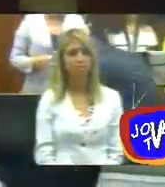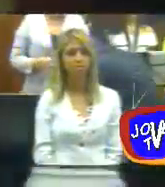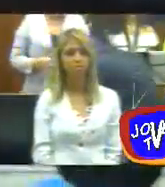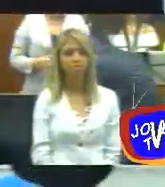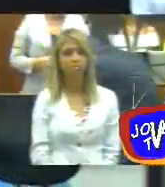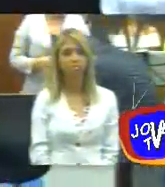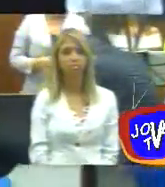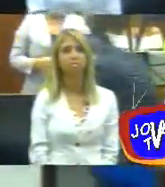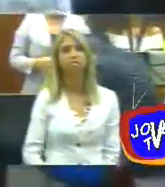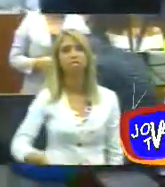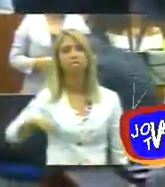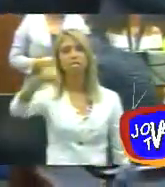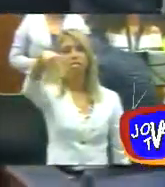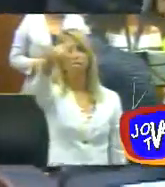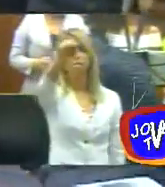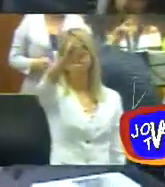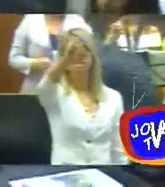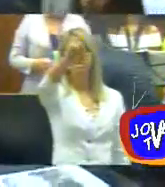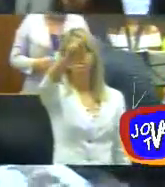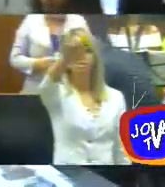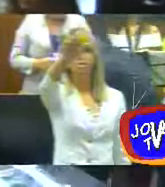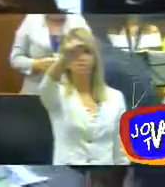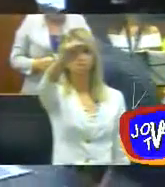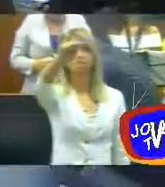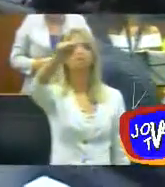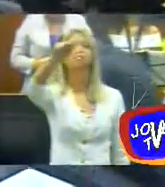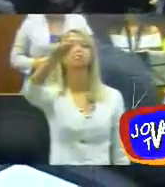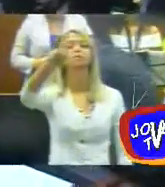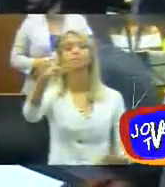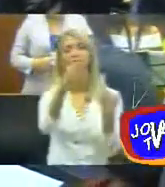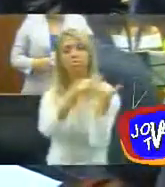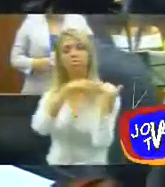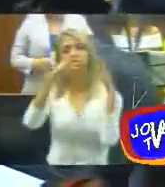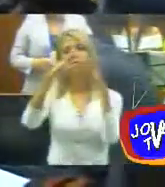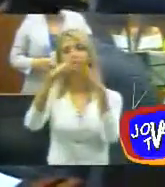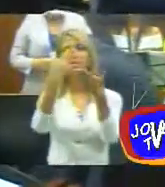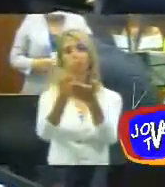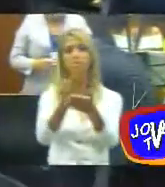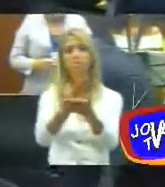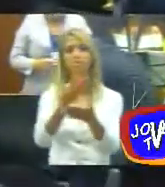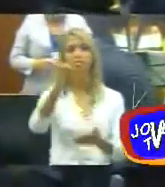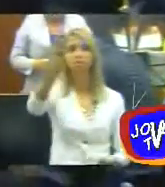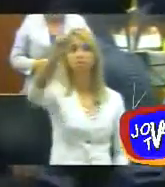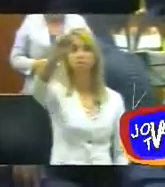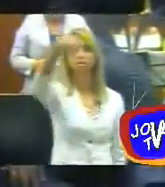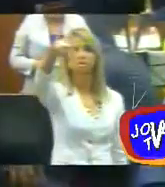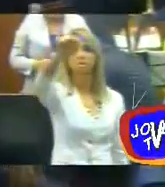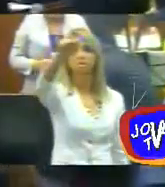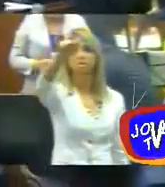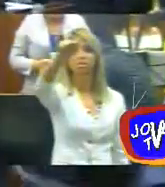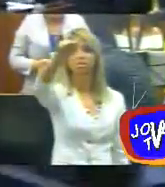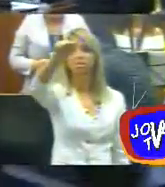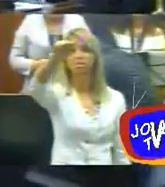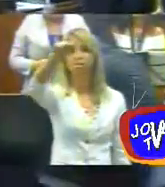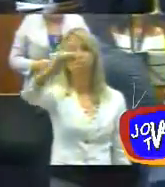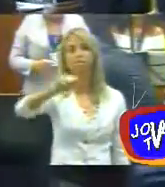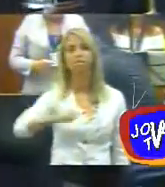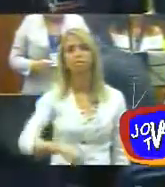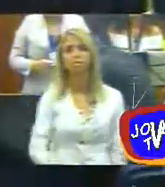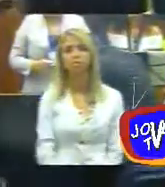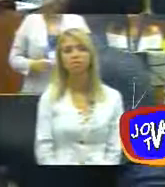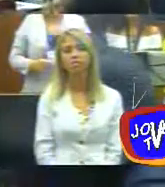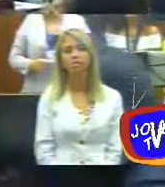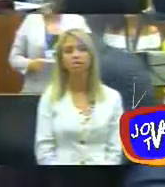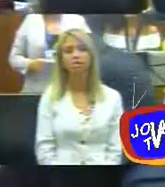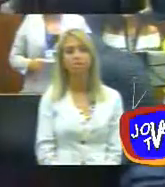Maiara Libardi de Oliveira, Escola Municipal Tânia Maria Gomes d'Ávila. Tá vindo?